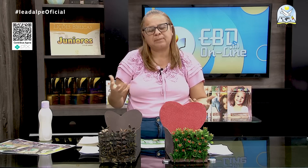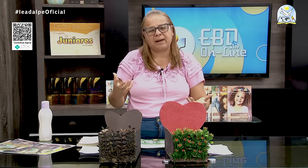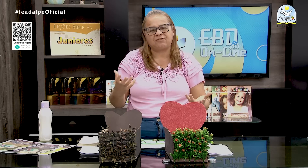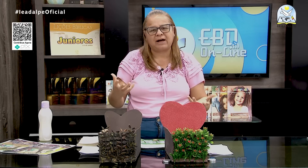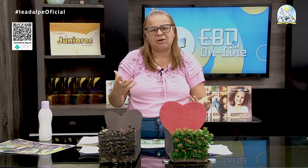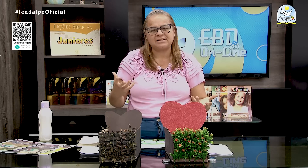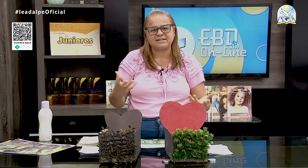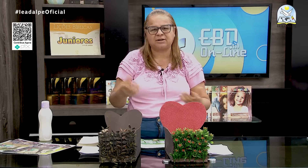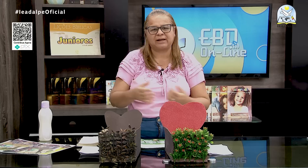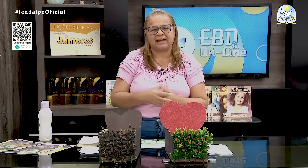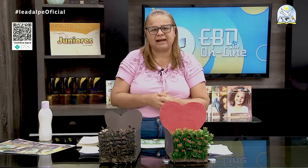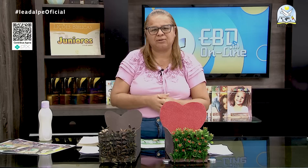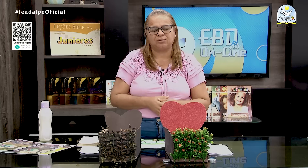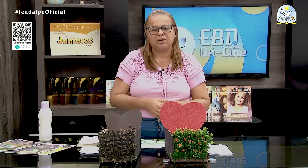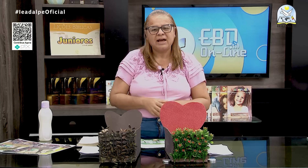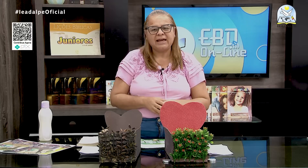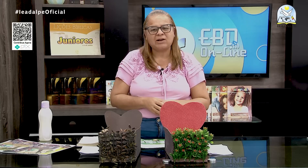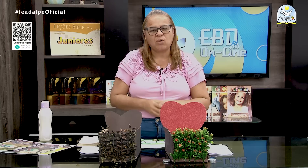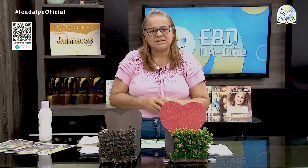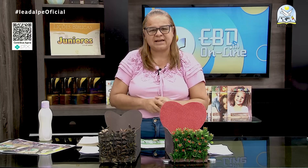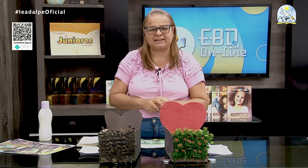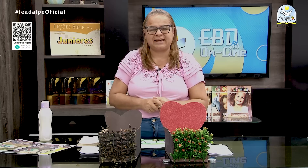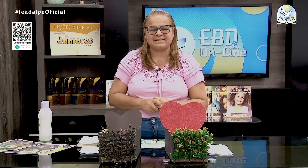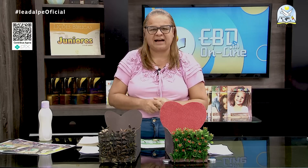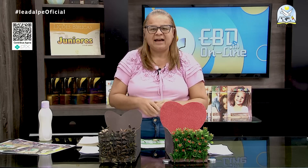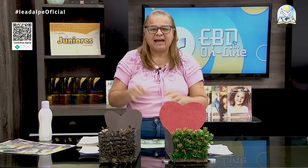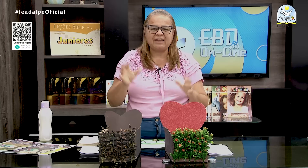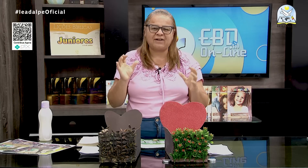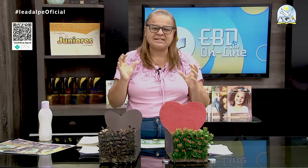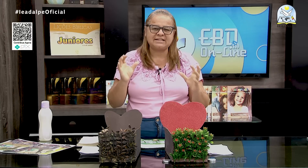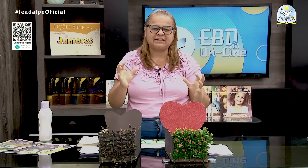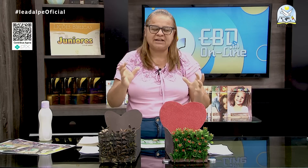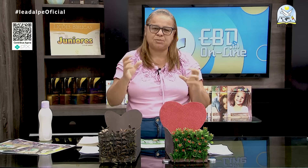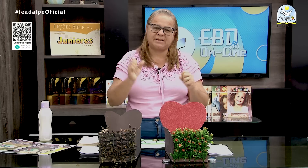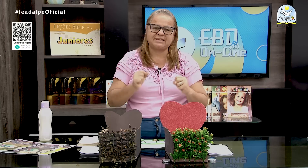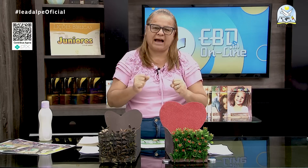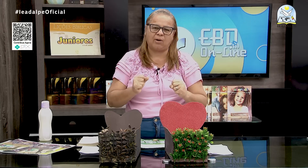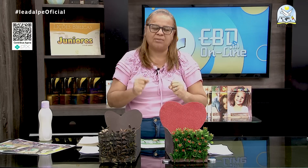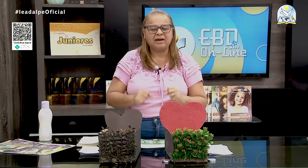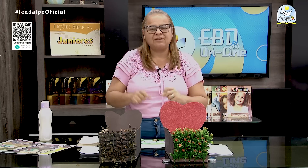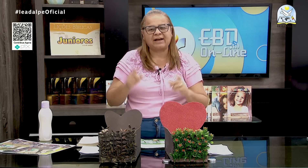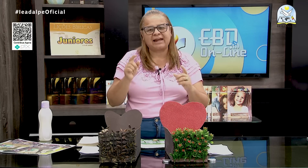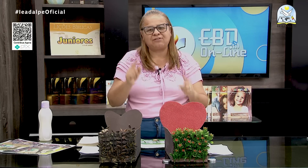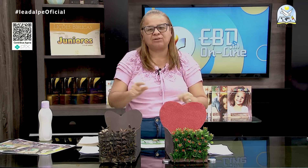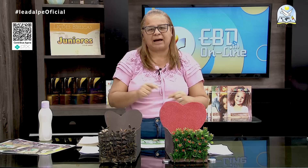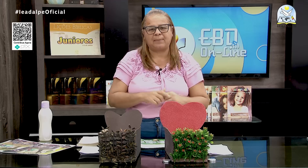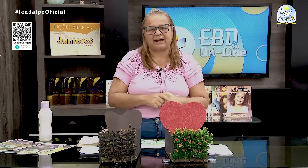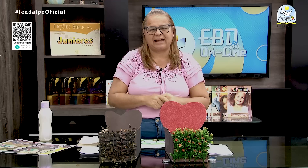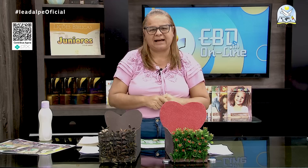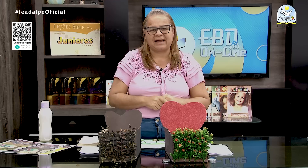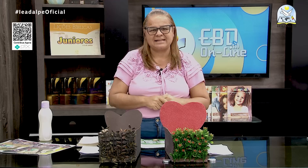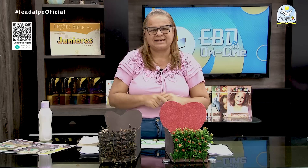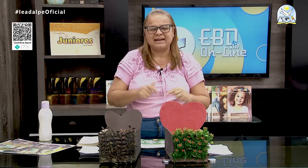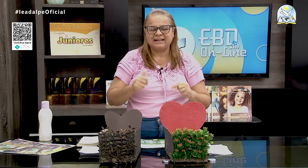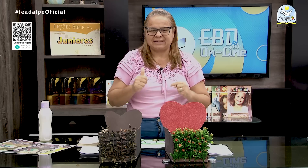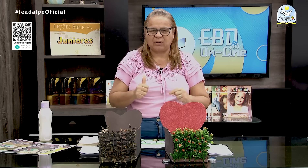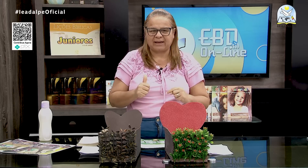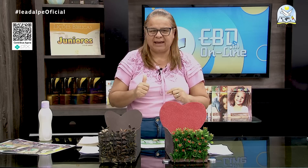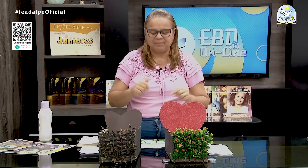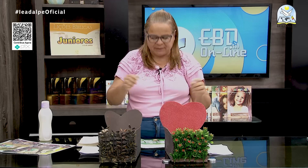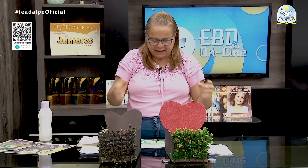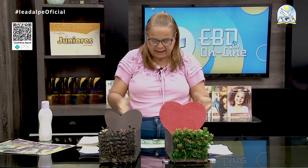é muito importante para valorização daquele aluno e com certeza ele vai se sentir especial e vai querer voltar para aquela classe